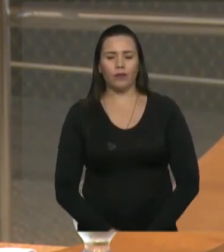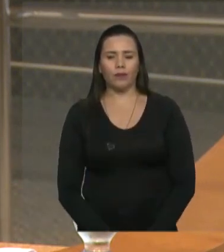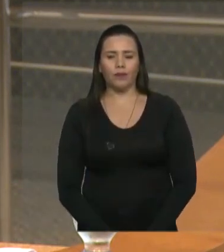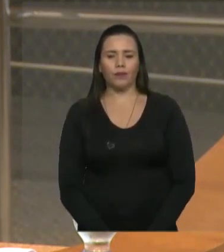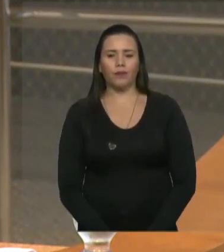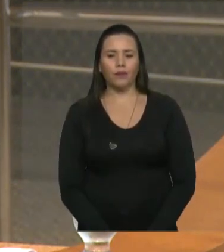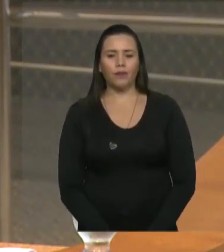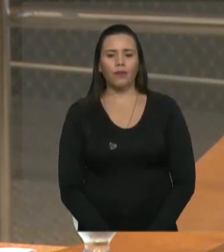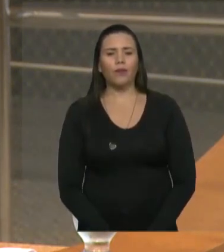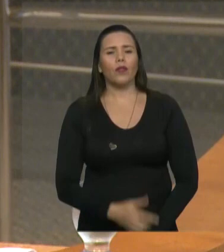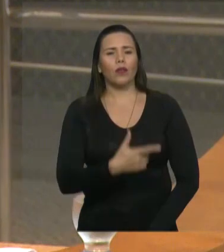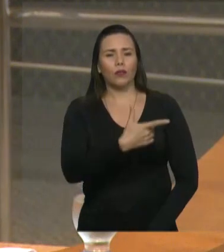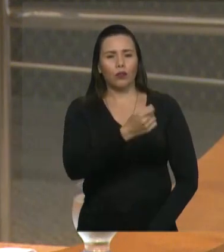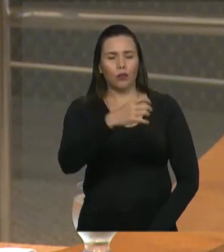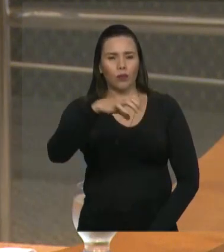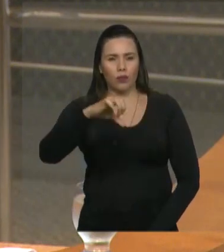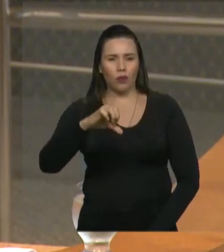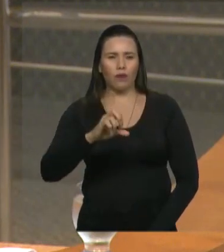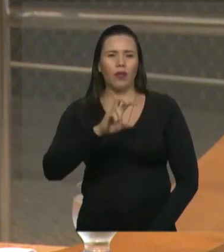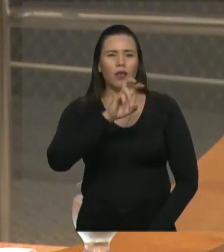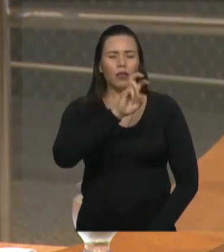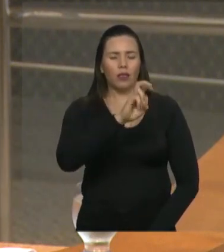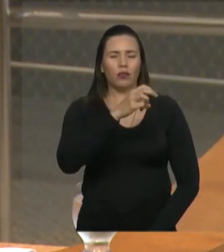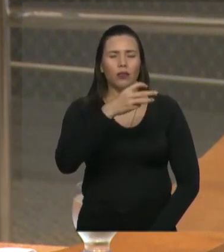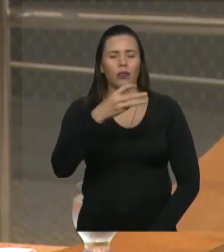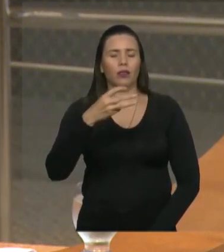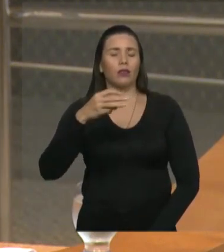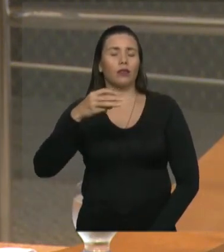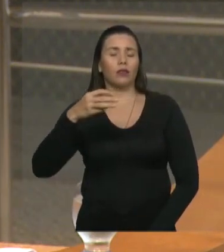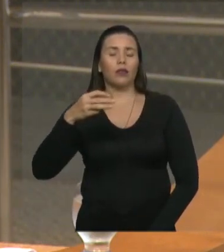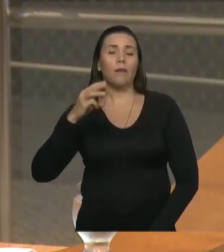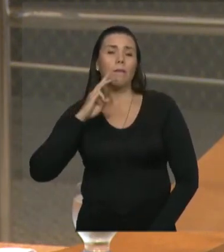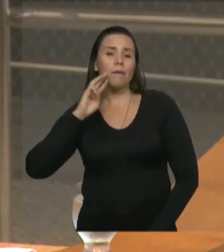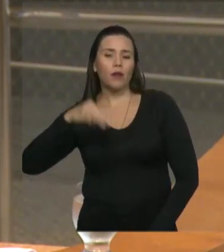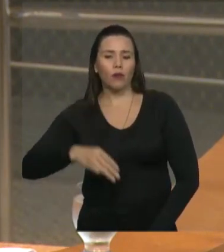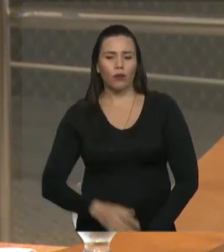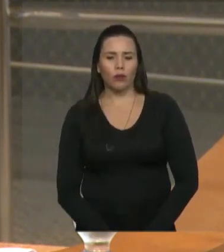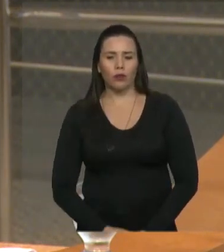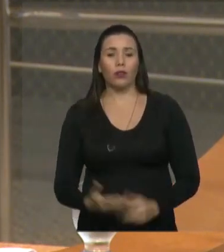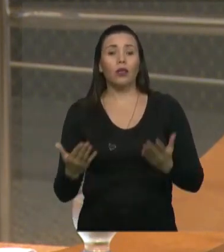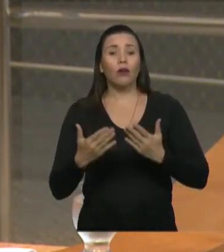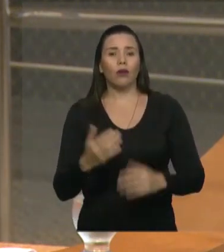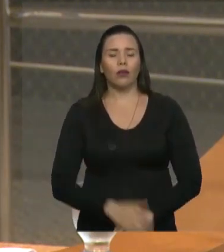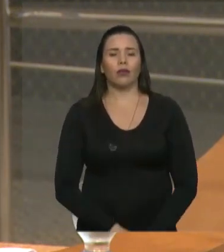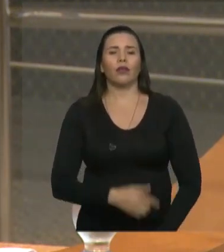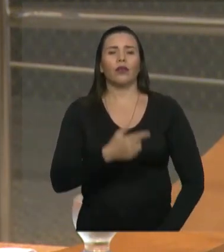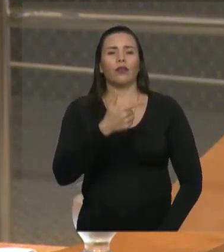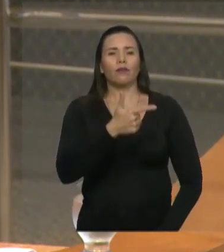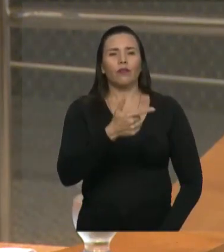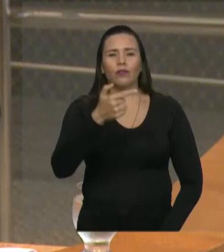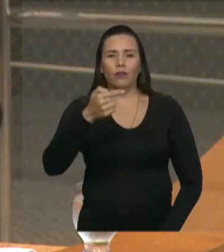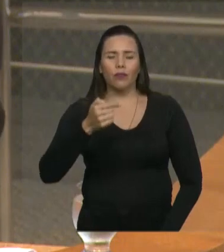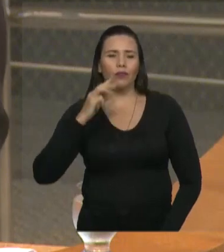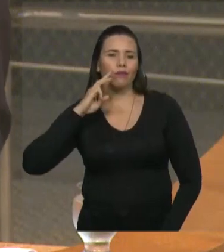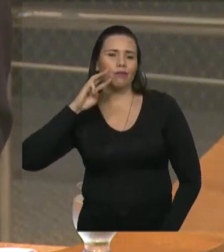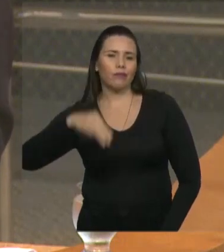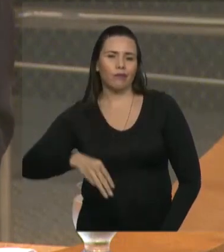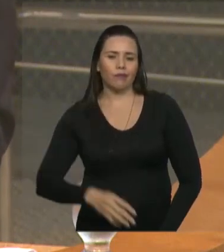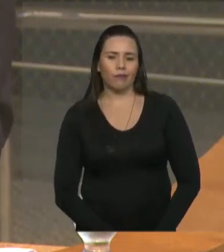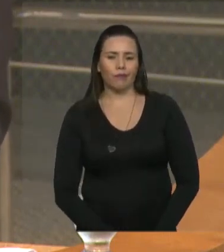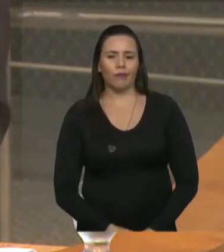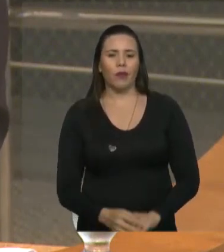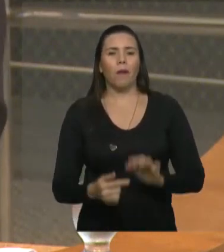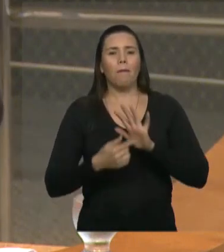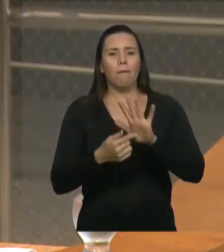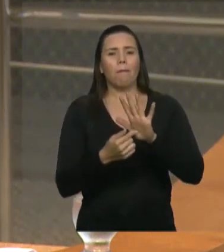em 2019, 533 milhões. Sabe quanto agora? 27 milhões. Sinal claro de que o governo